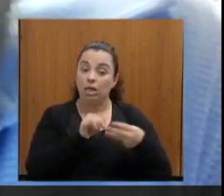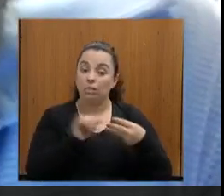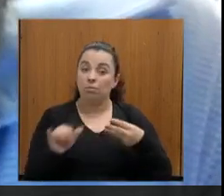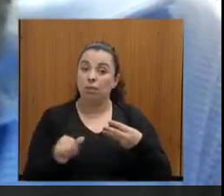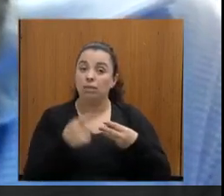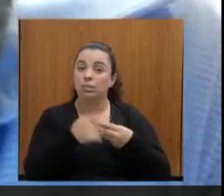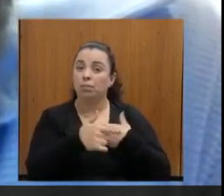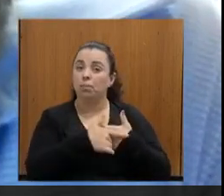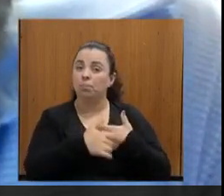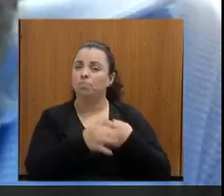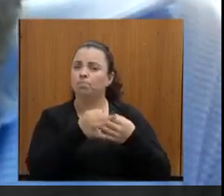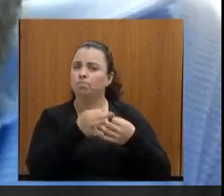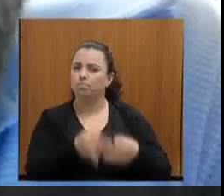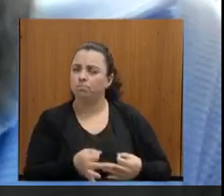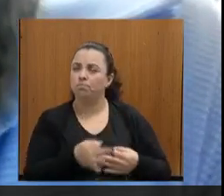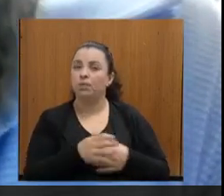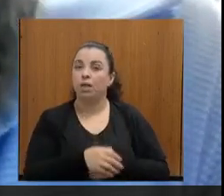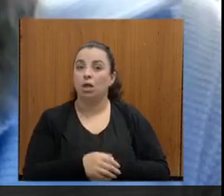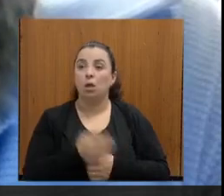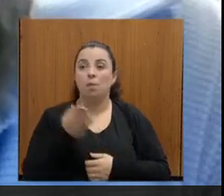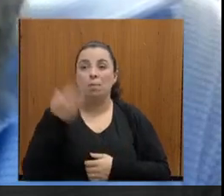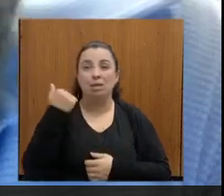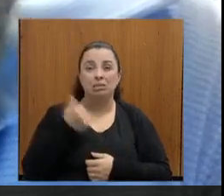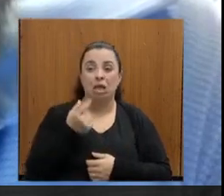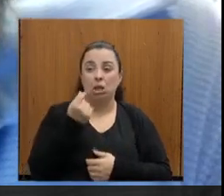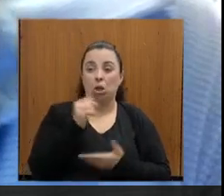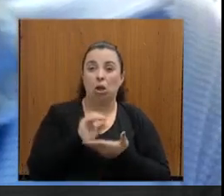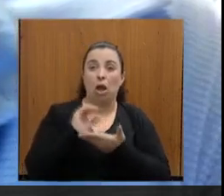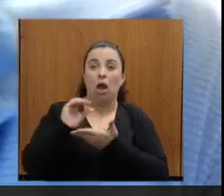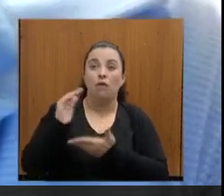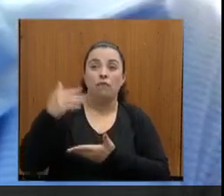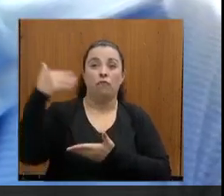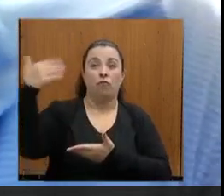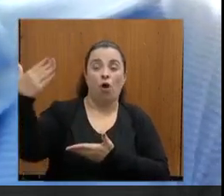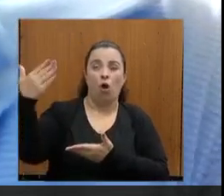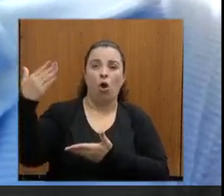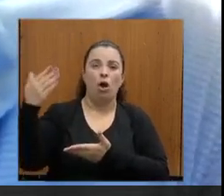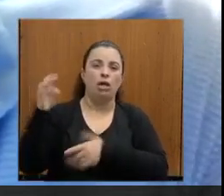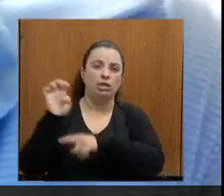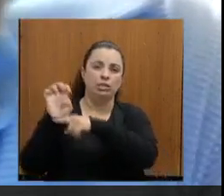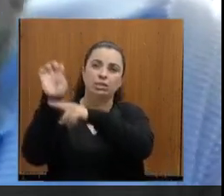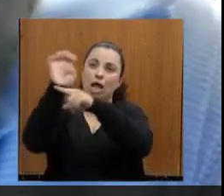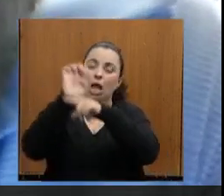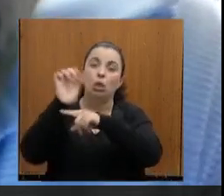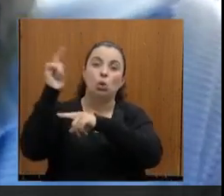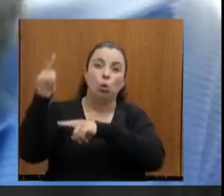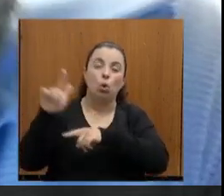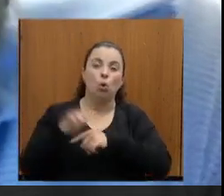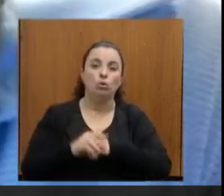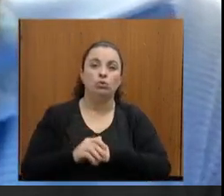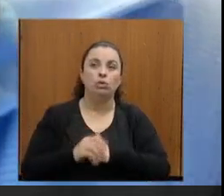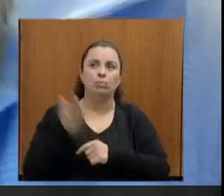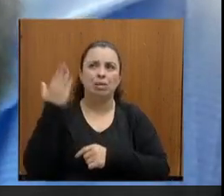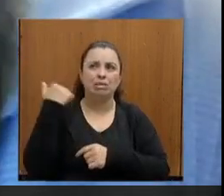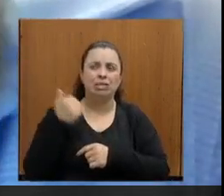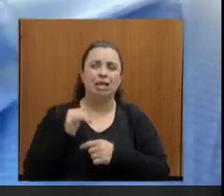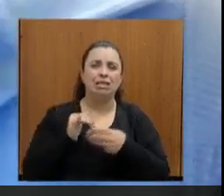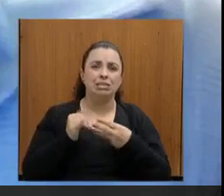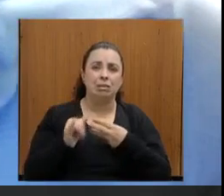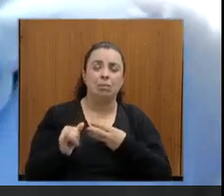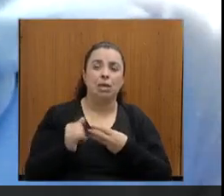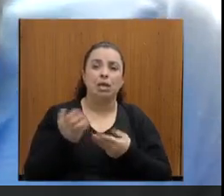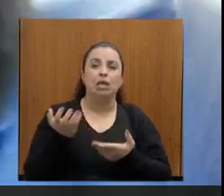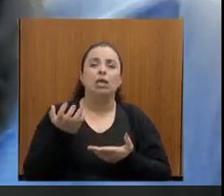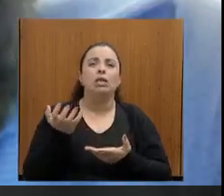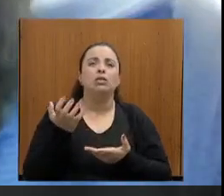antigamente embaixo empresas fora do nosso Estado antigamente a Cemig só queria fazer distribuição de lucro e também